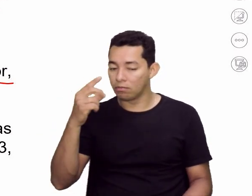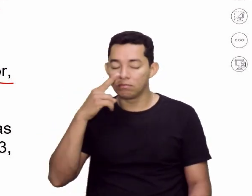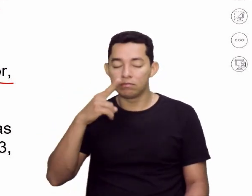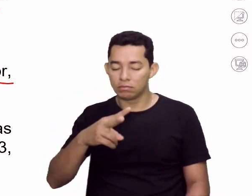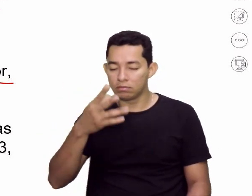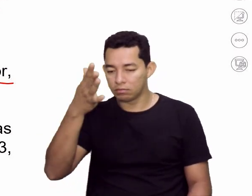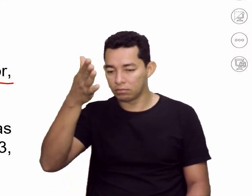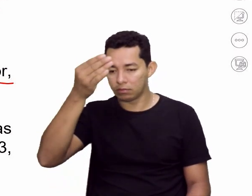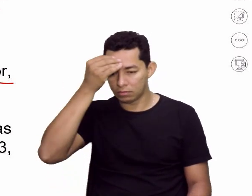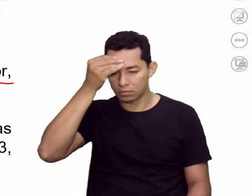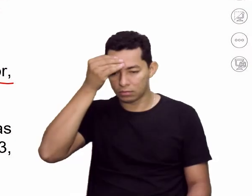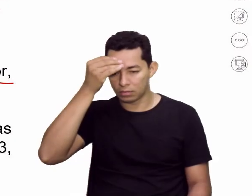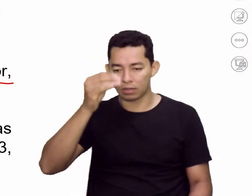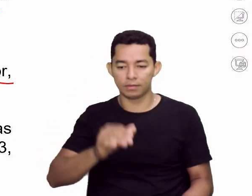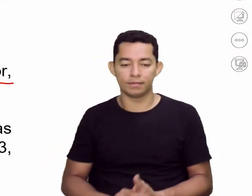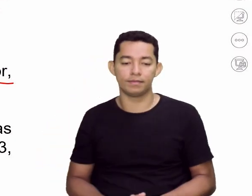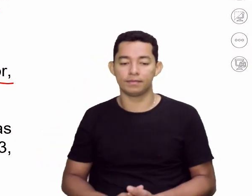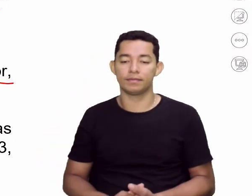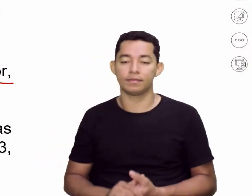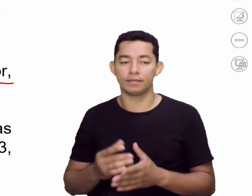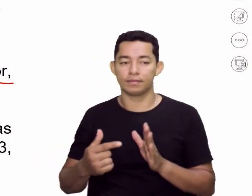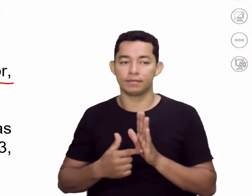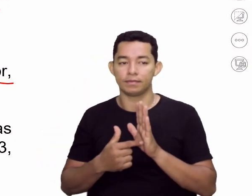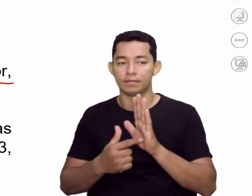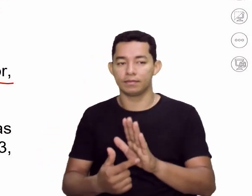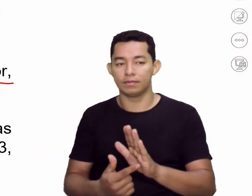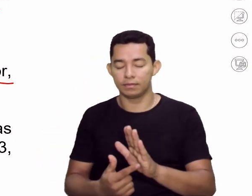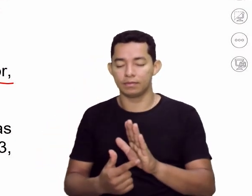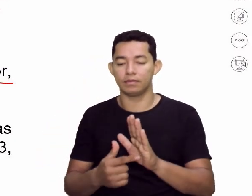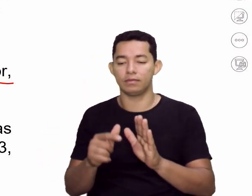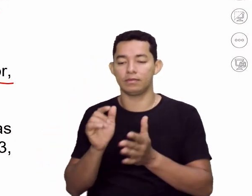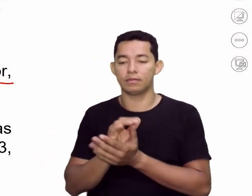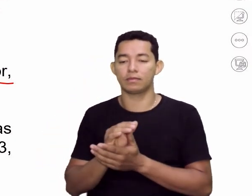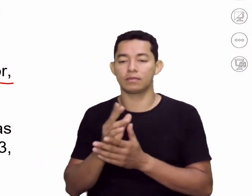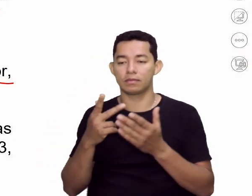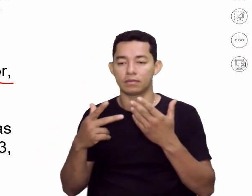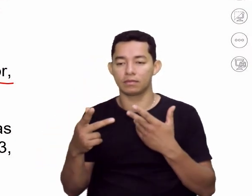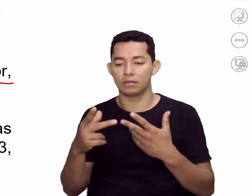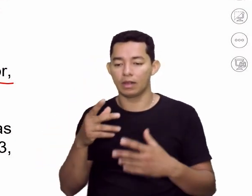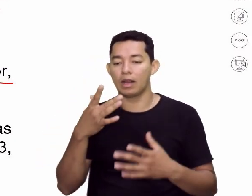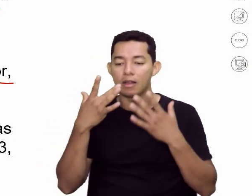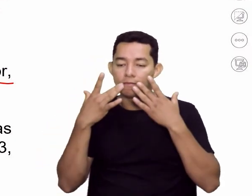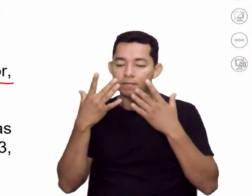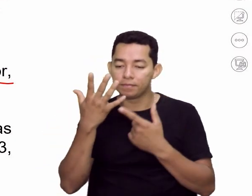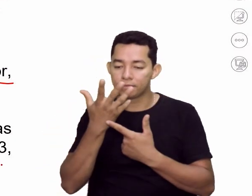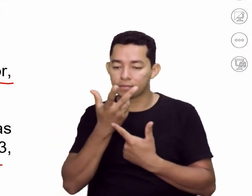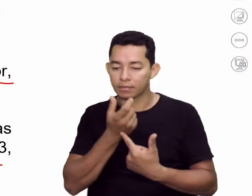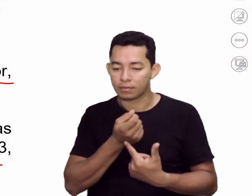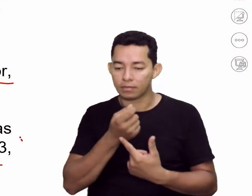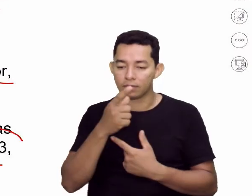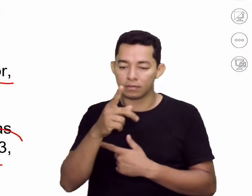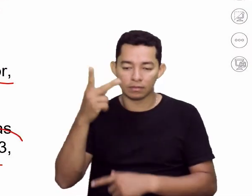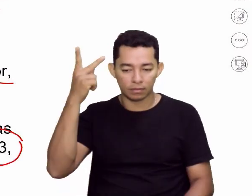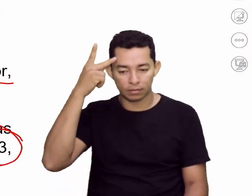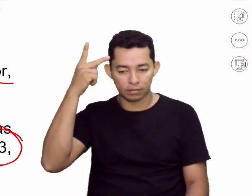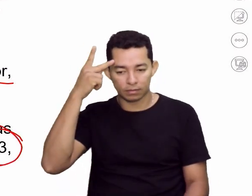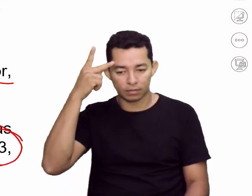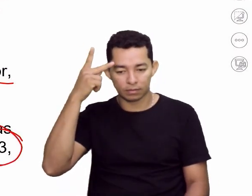obras artísticas em São Paulo e Campinas e retornou 11 anos depois,